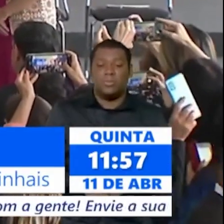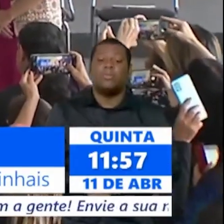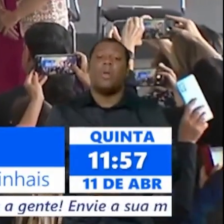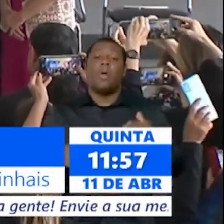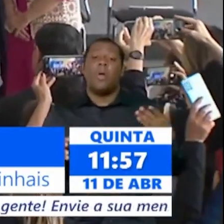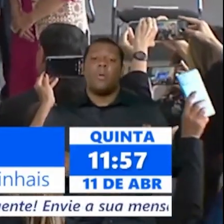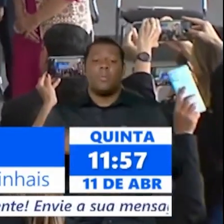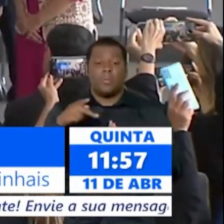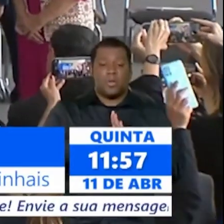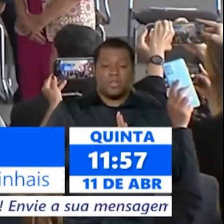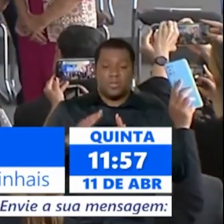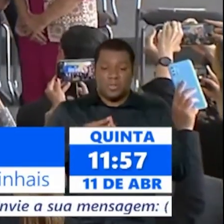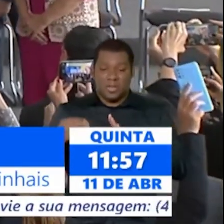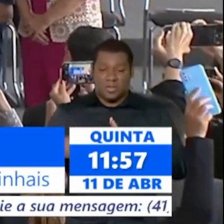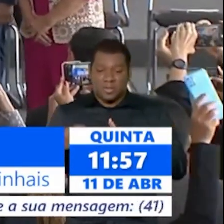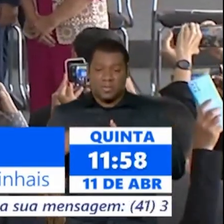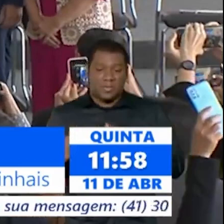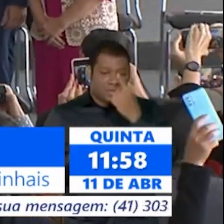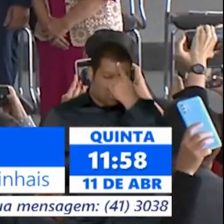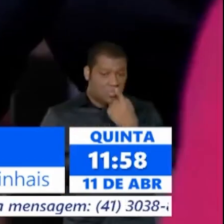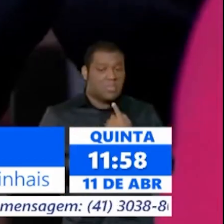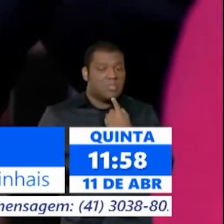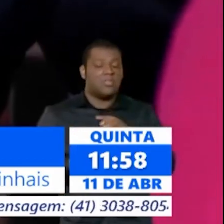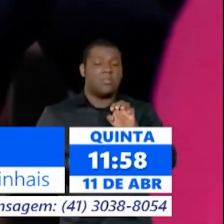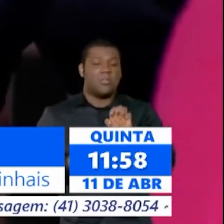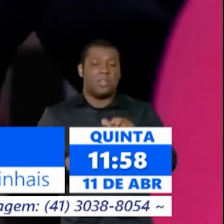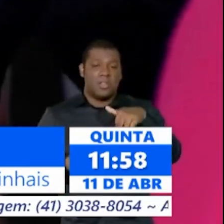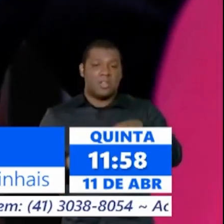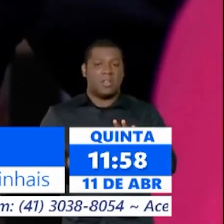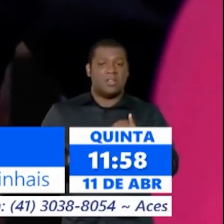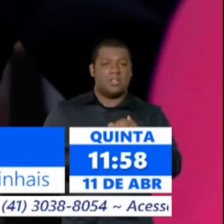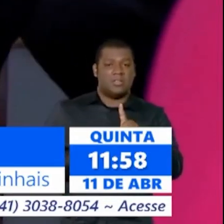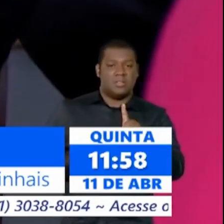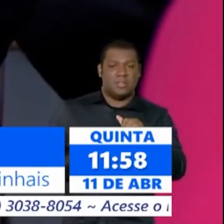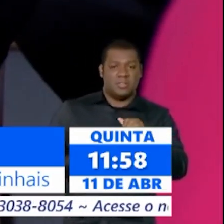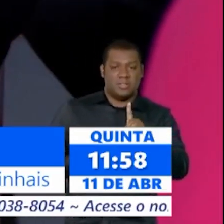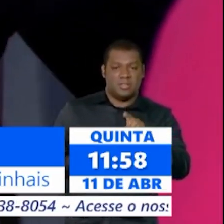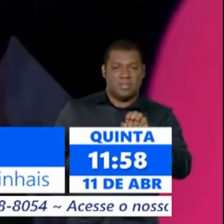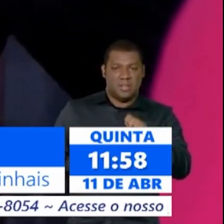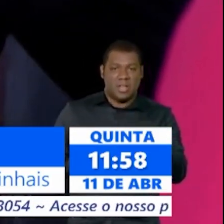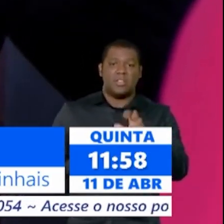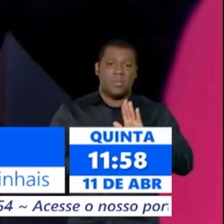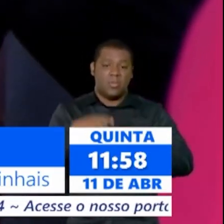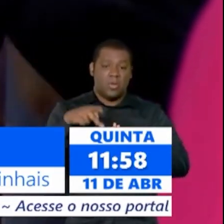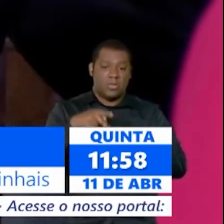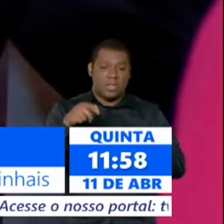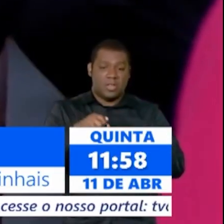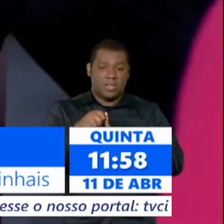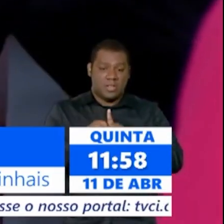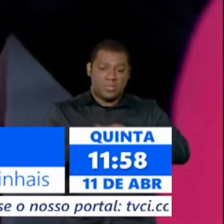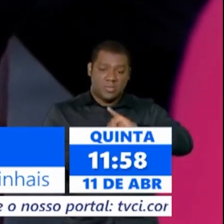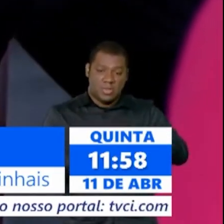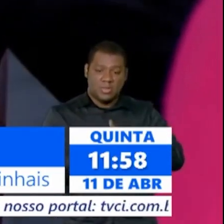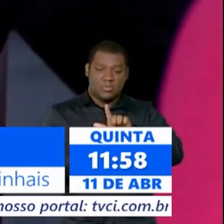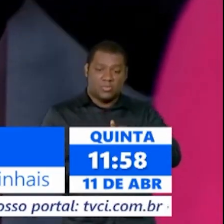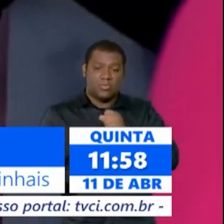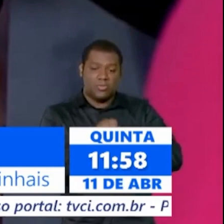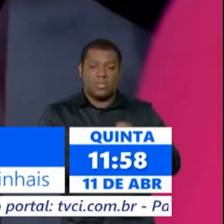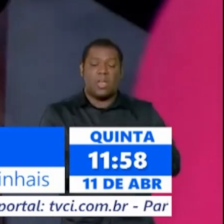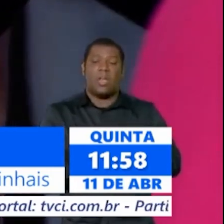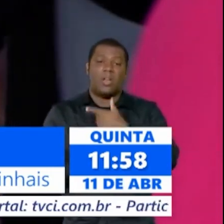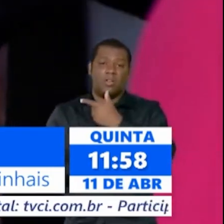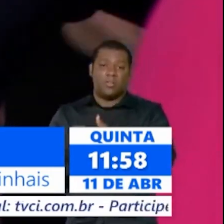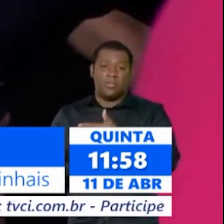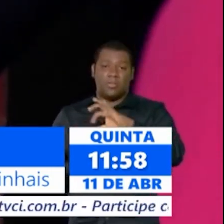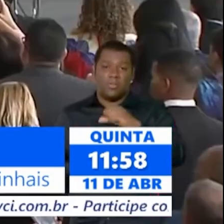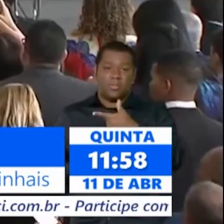no estado, sendo 43 na região metropolitana de Curitiba, em São José dos Pinhais, que serão os